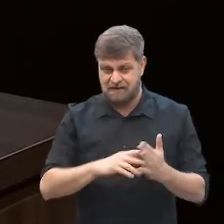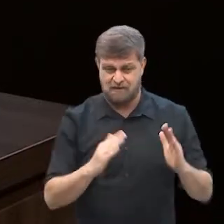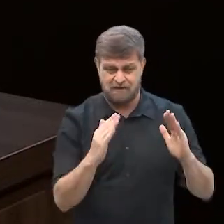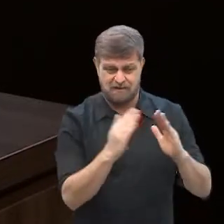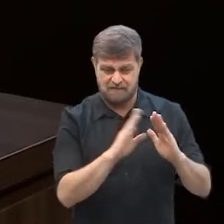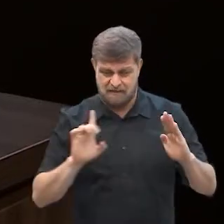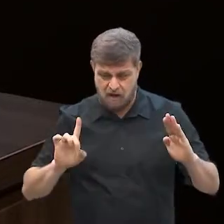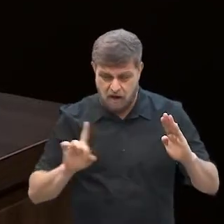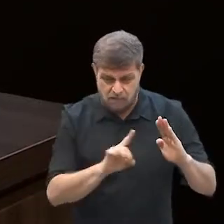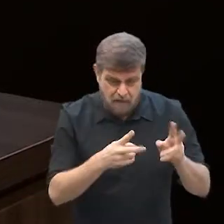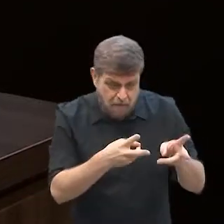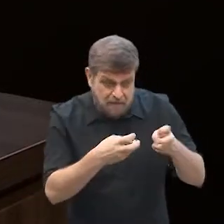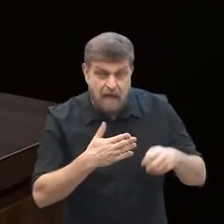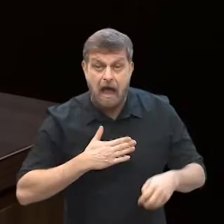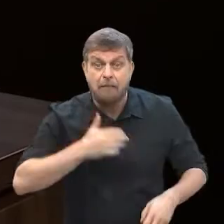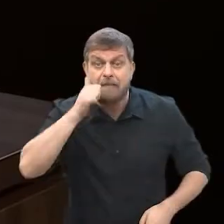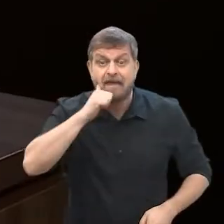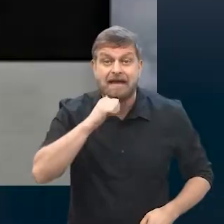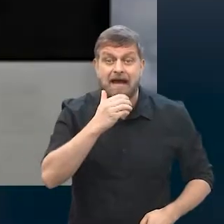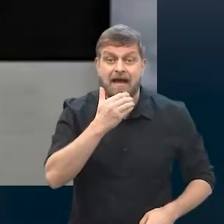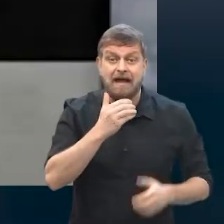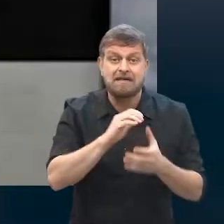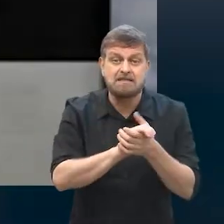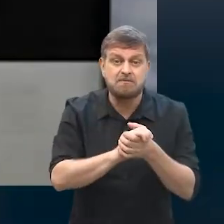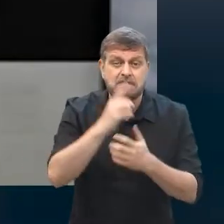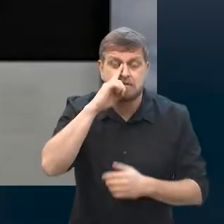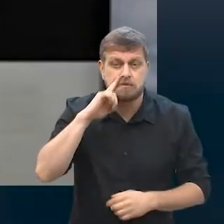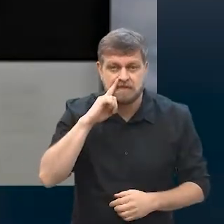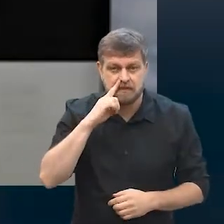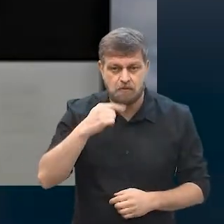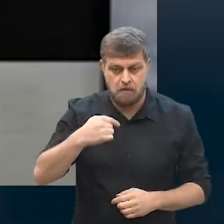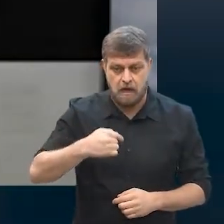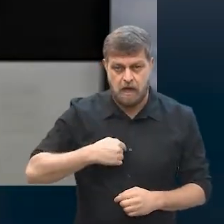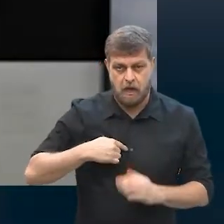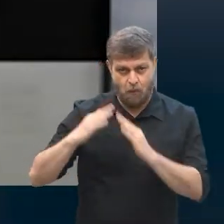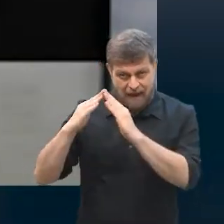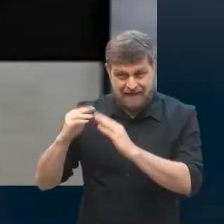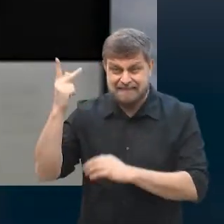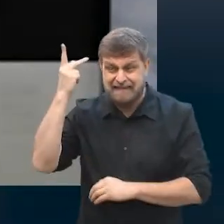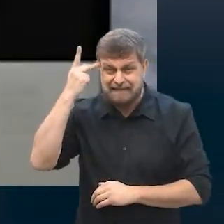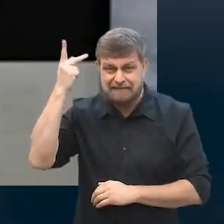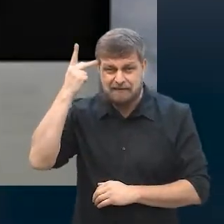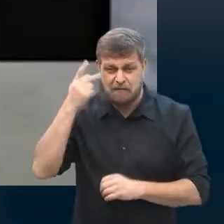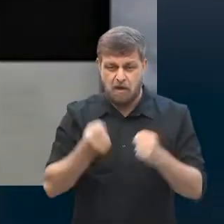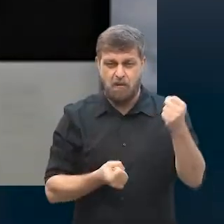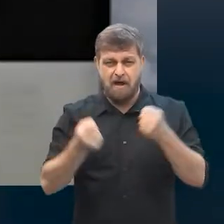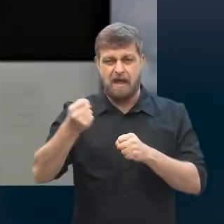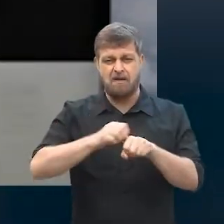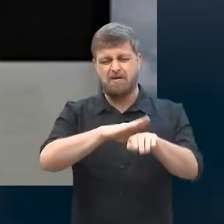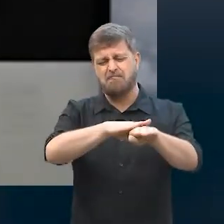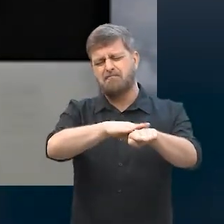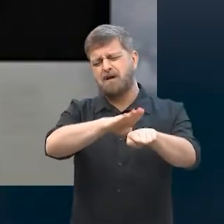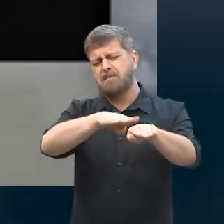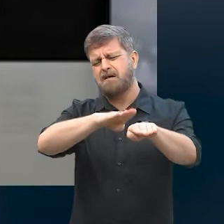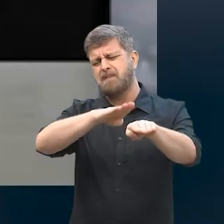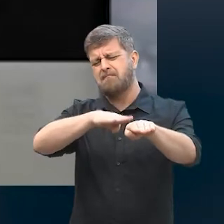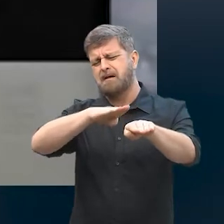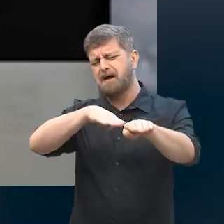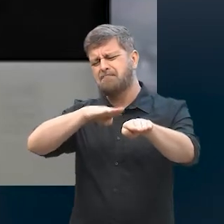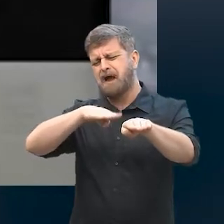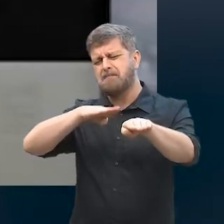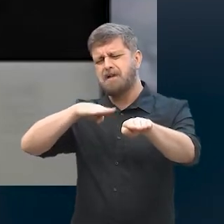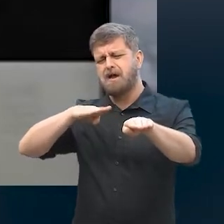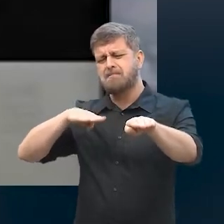e vi minha esposa chorando. E um dia que eu morava em São Paulo, peguei um trânsito muito, muito, muito